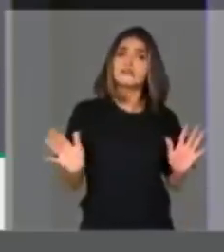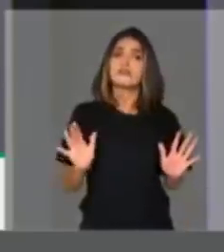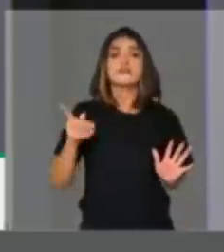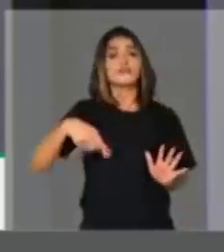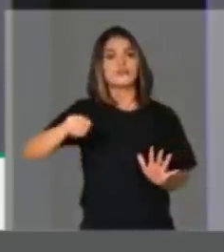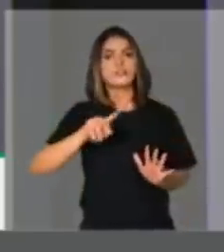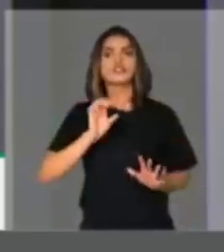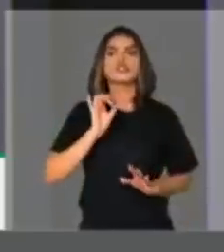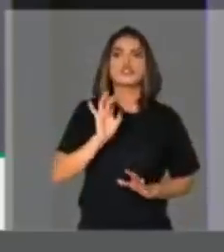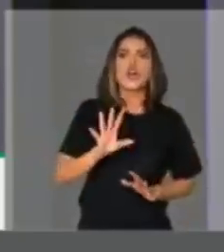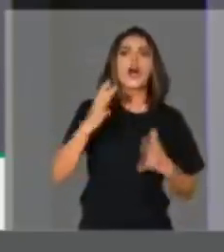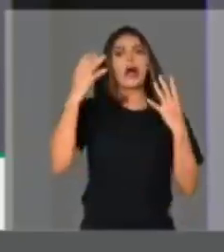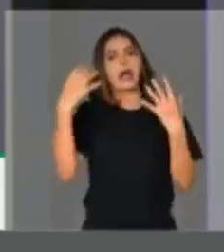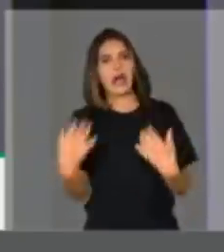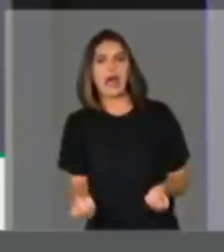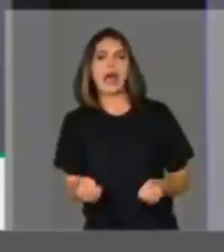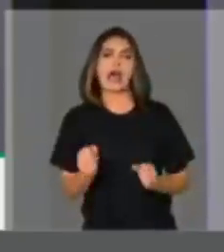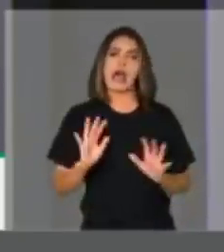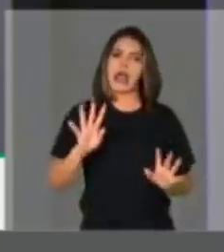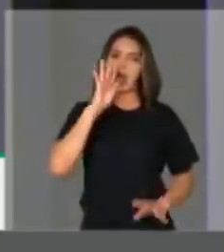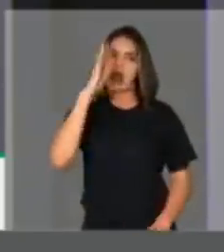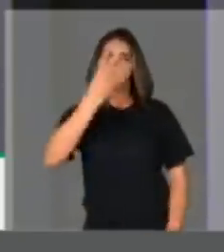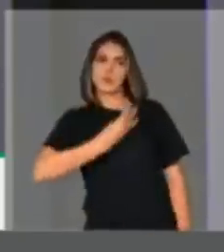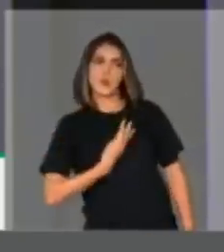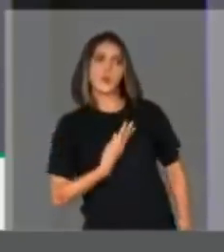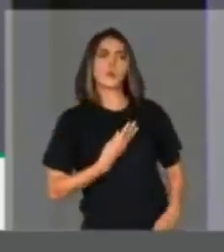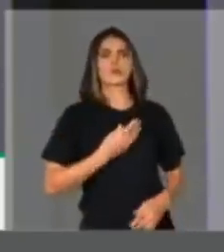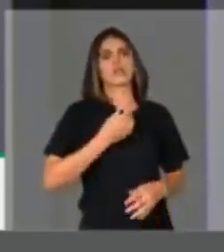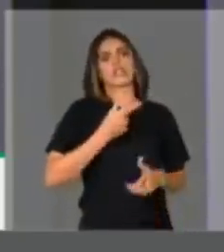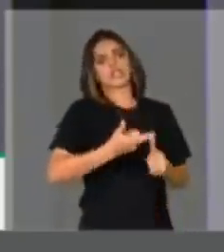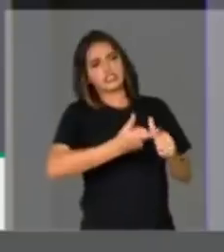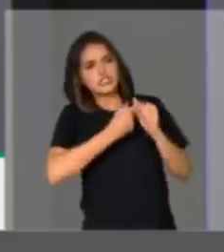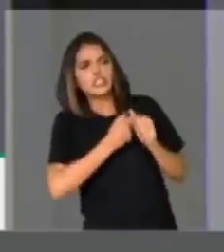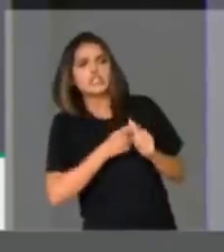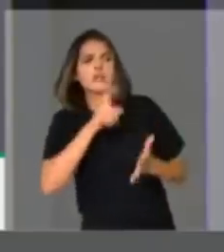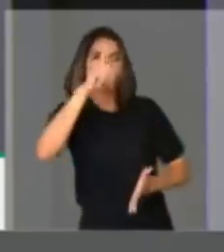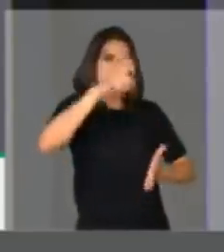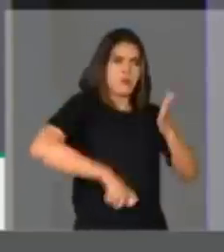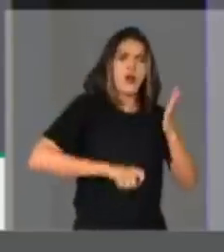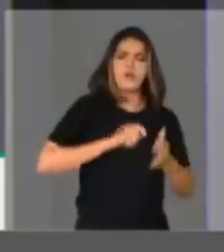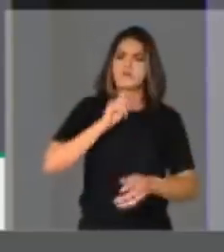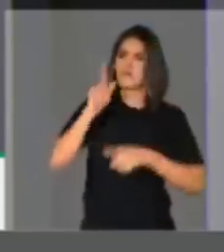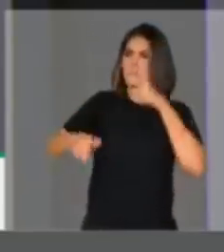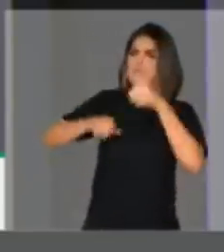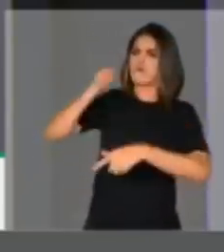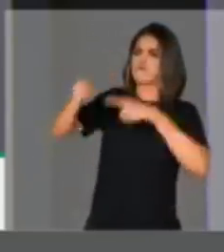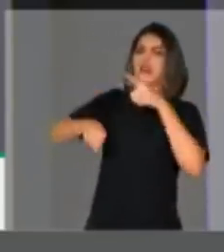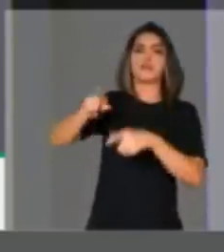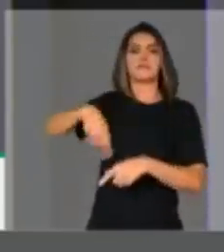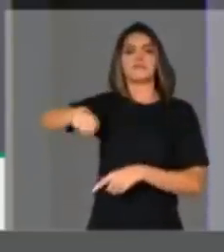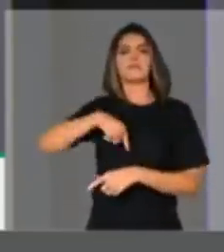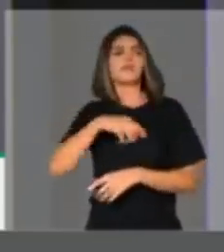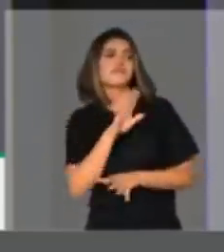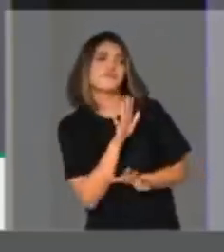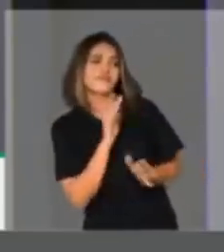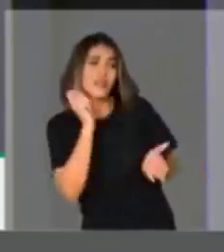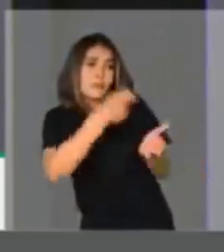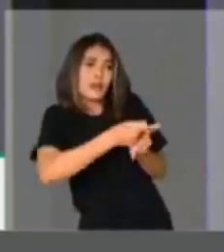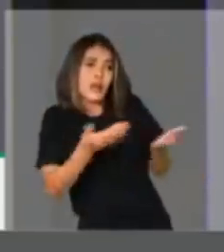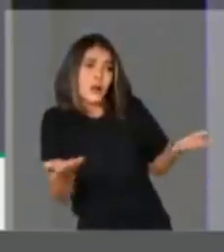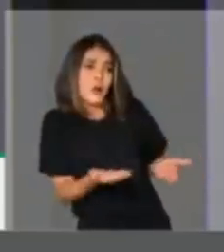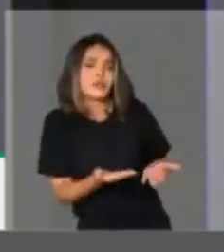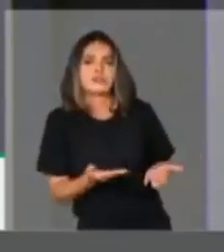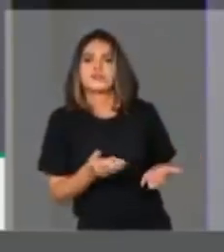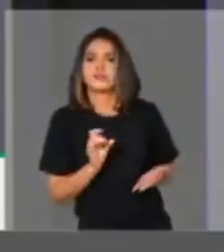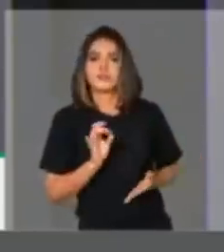só sentando no banco dos réus, da justiça, do trabalho, perguntando, ô doutor, quanto é que eu tenho que pagar hoje